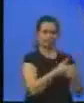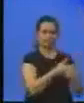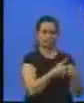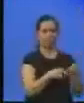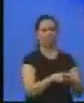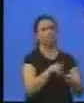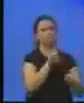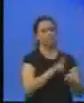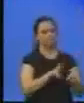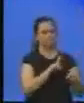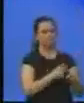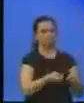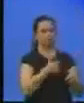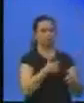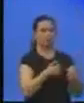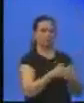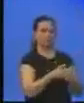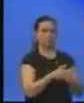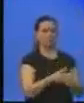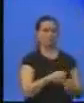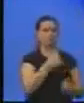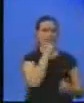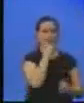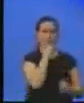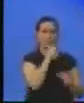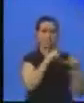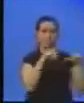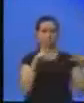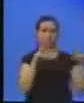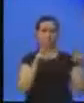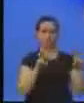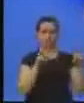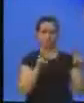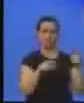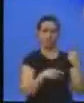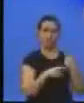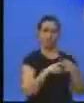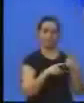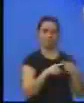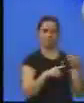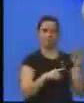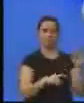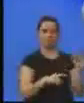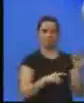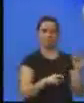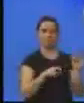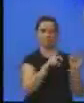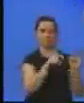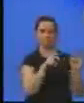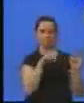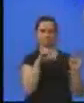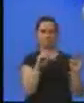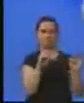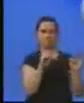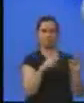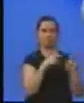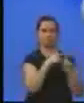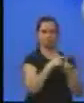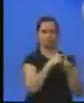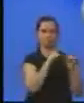como valor aproximado. A expressão para esse cálculo é dado por f de x0 mais